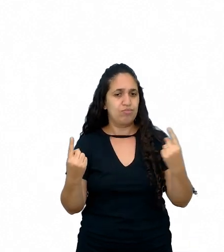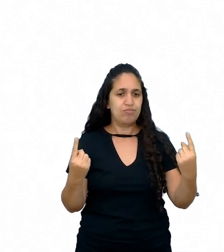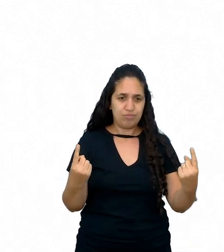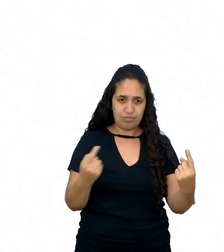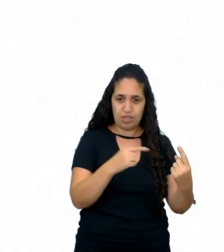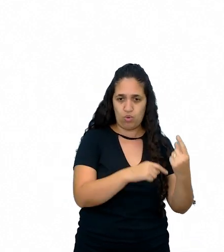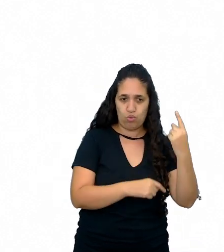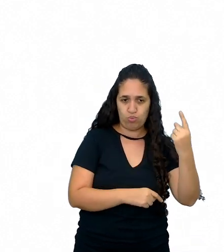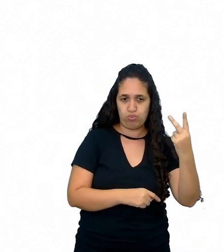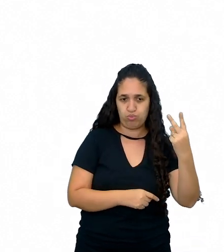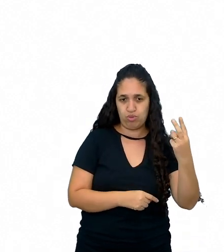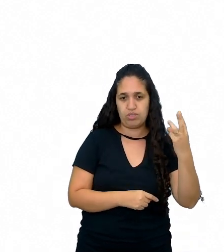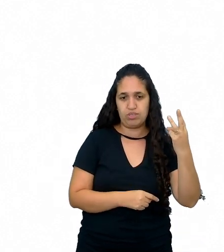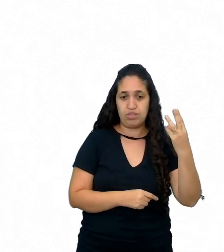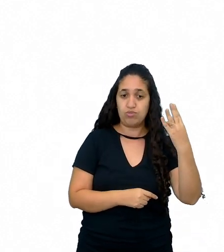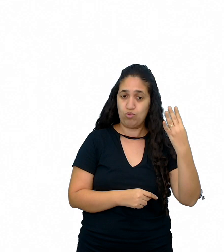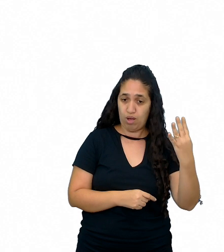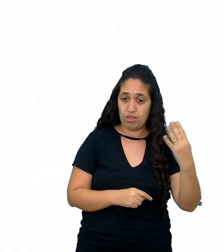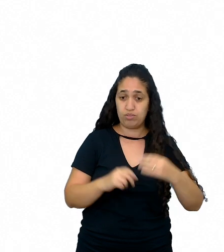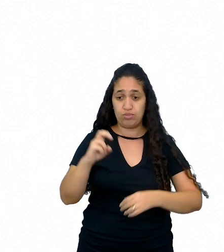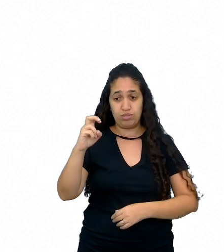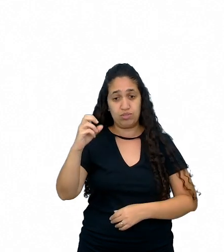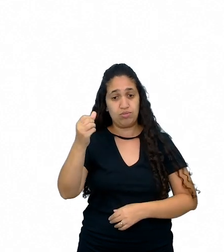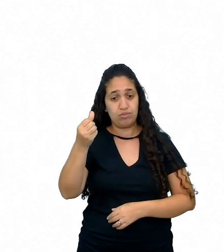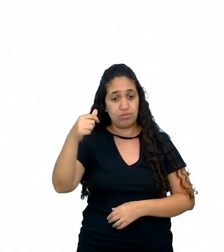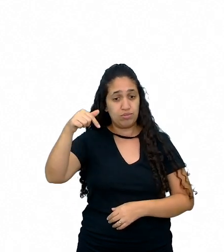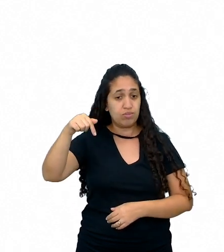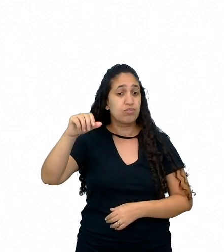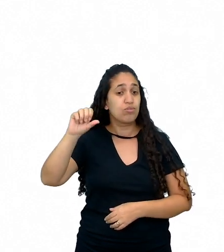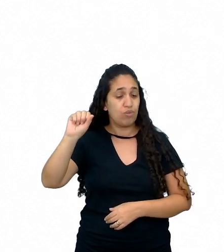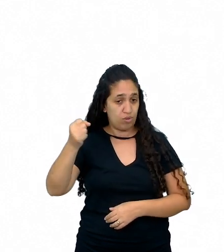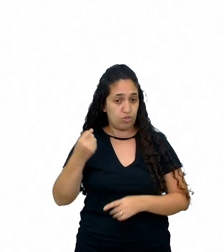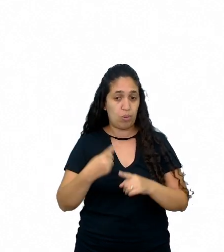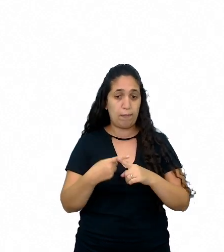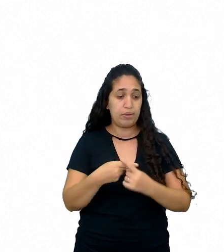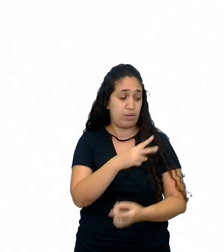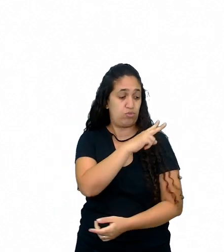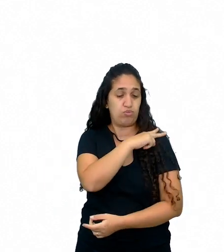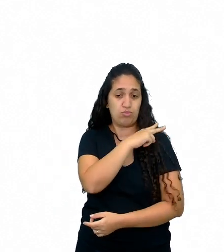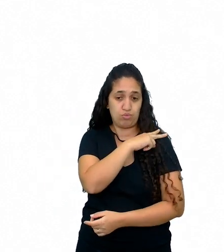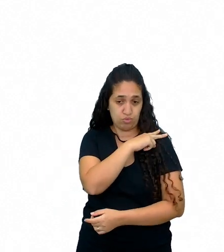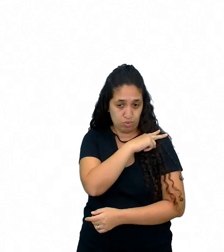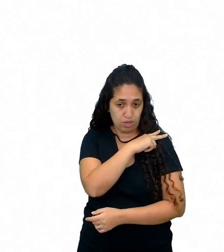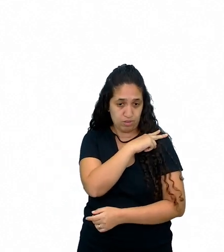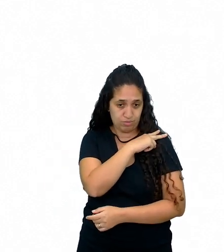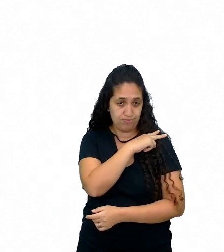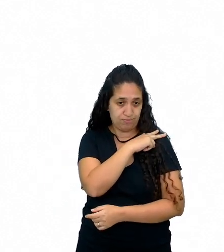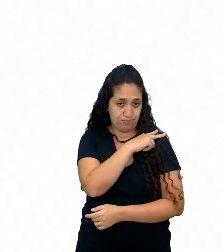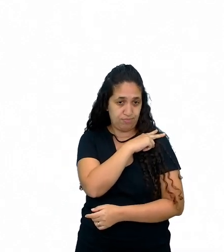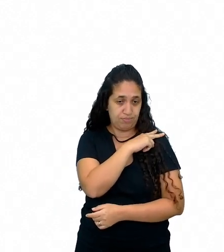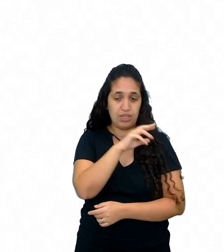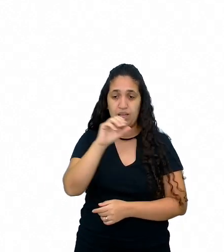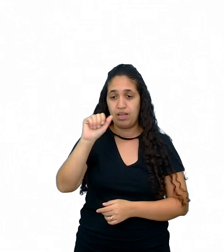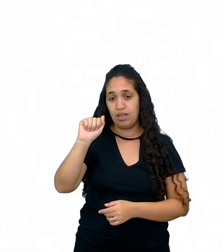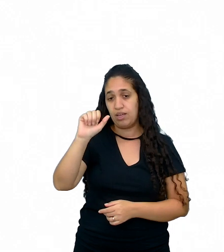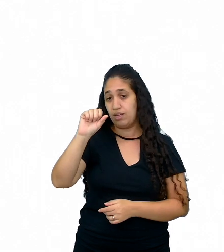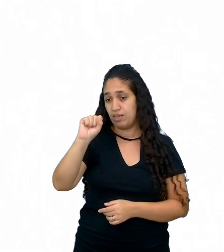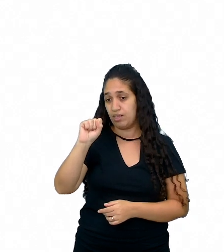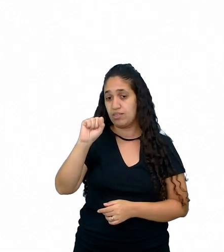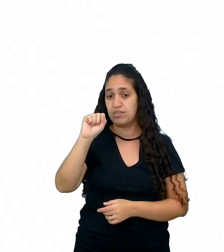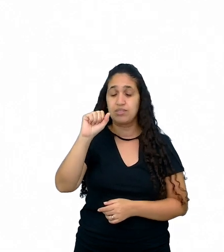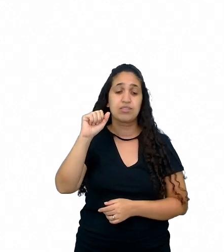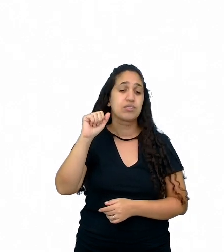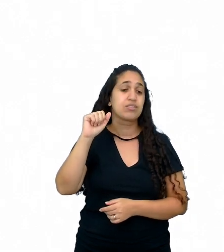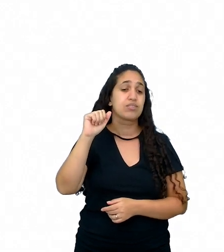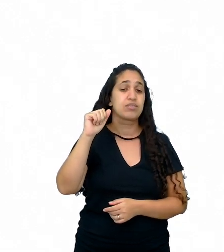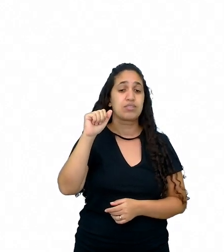e 4, a 5 e 6, a 7 a 8, tá? Porque o segundo ano não tem a SA4, só tem a SA1, a SA2